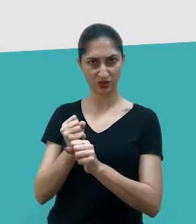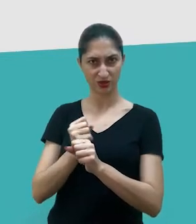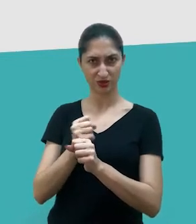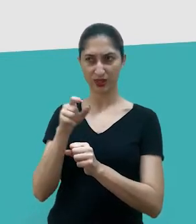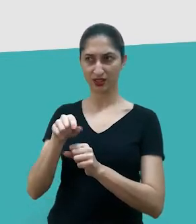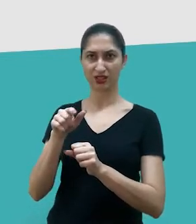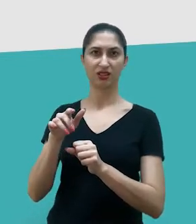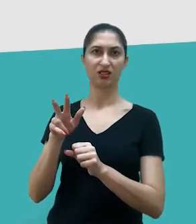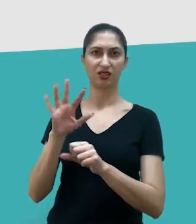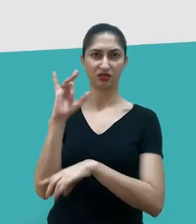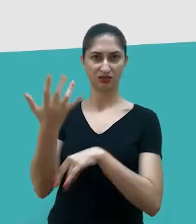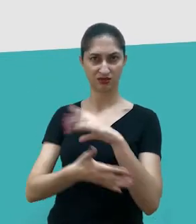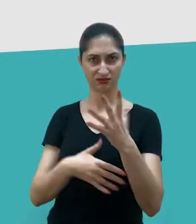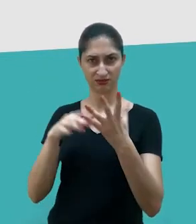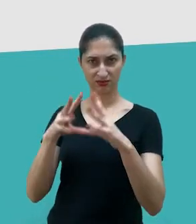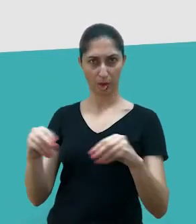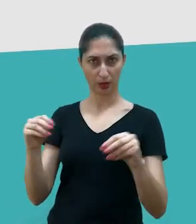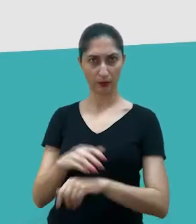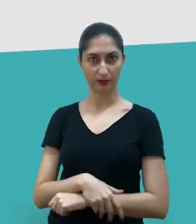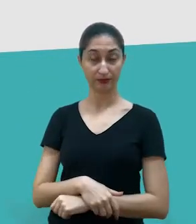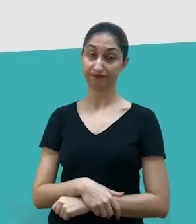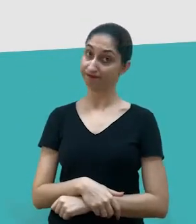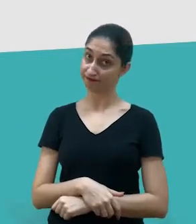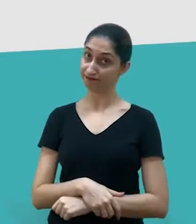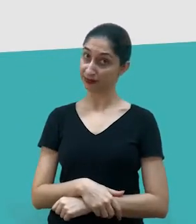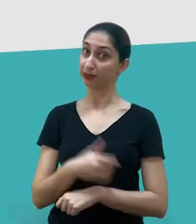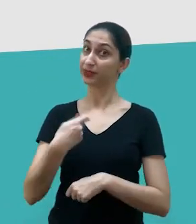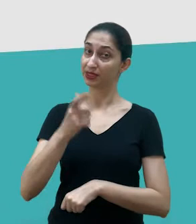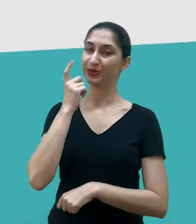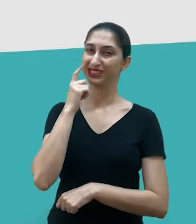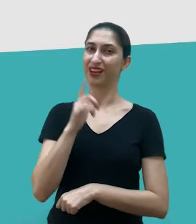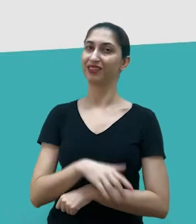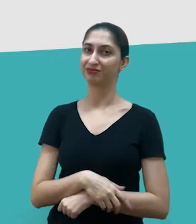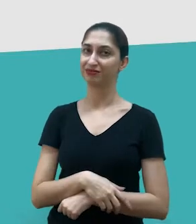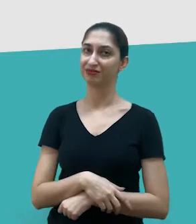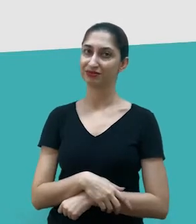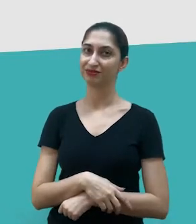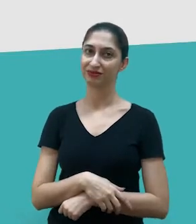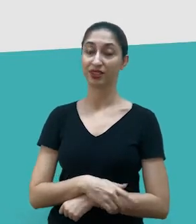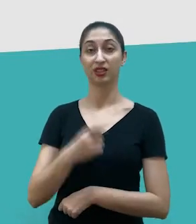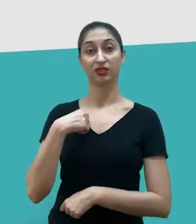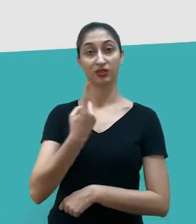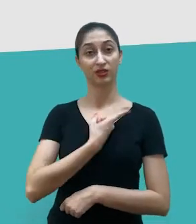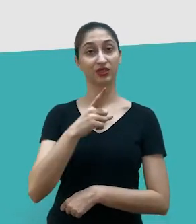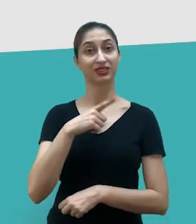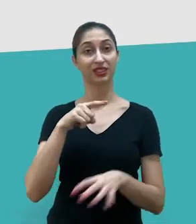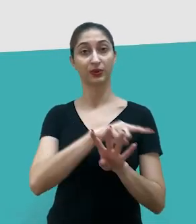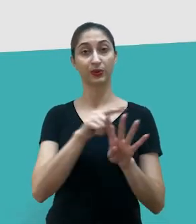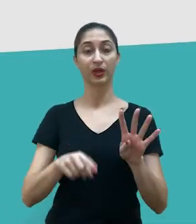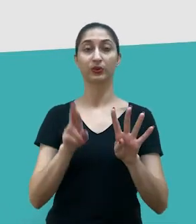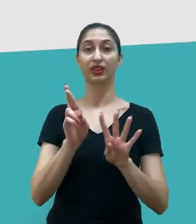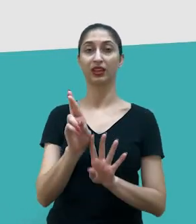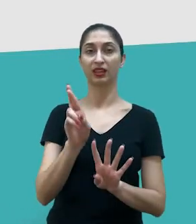na natureza. Nós temos que pensar, então, essas formas. E aí a gente tem os 4 R's